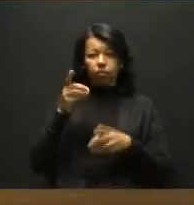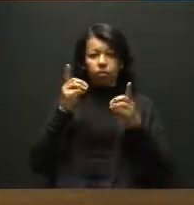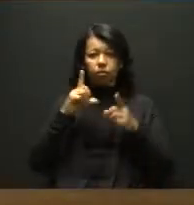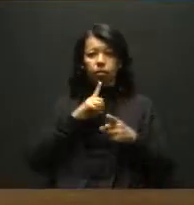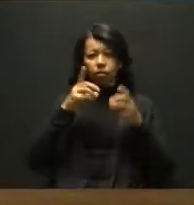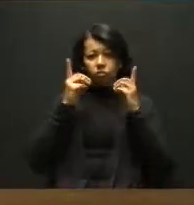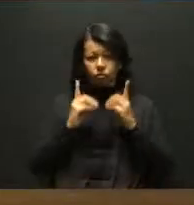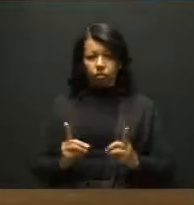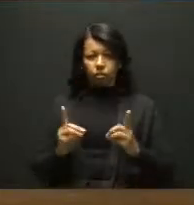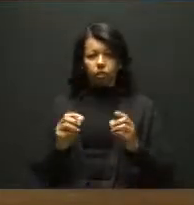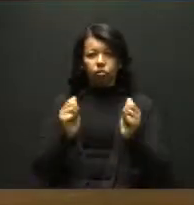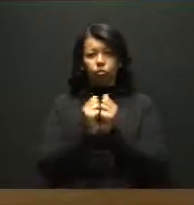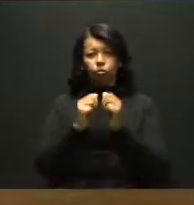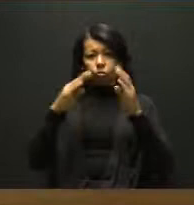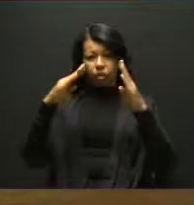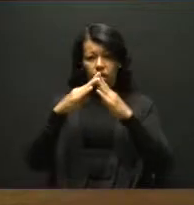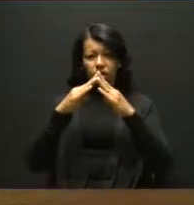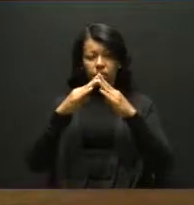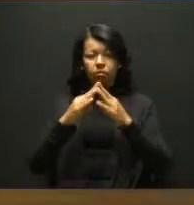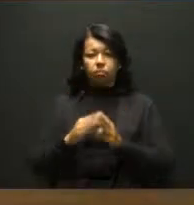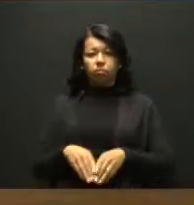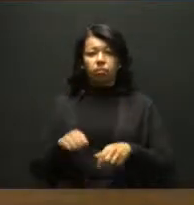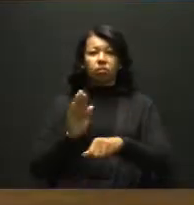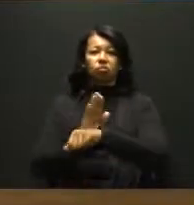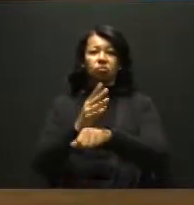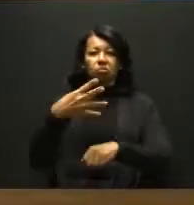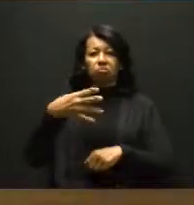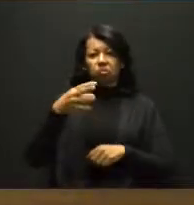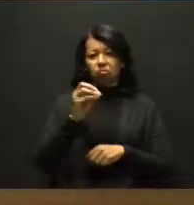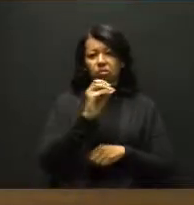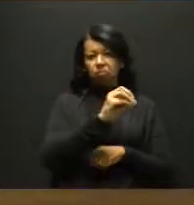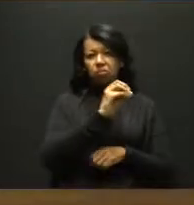moradias da